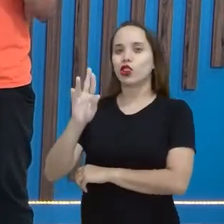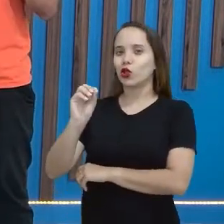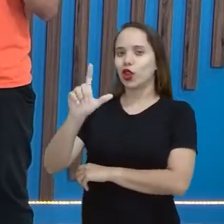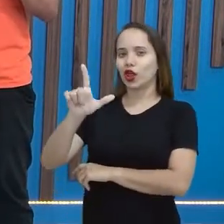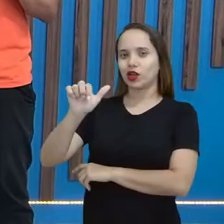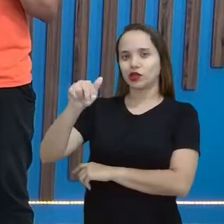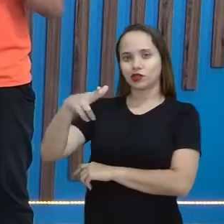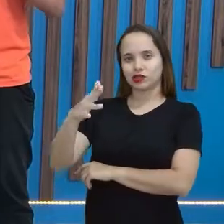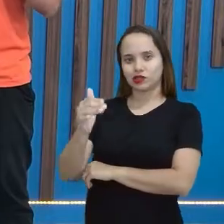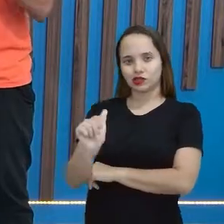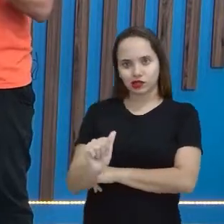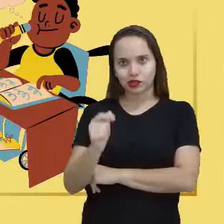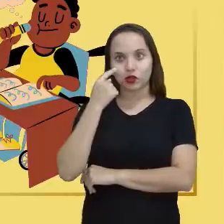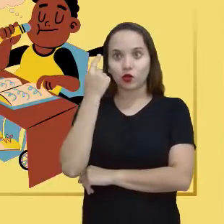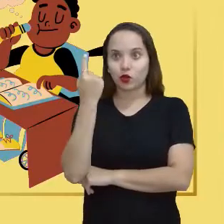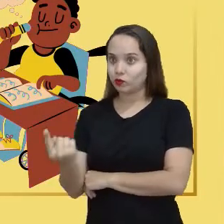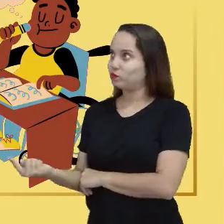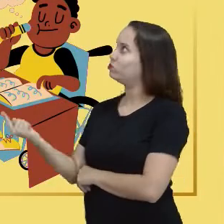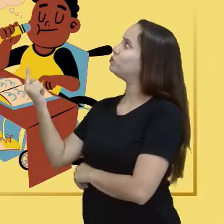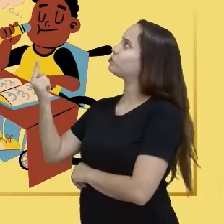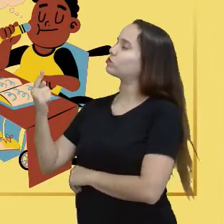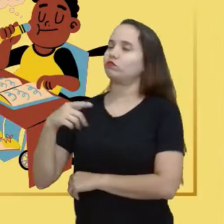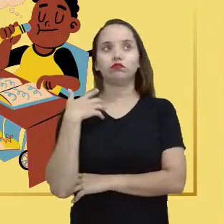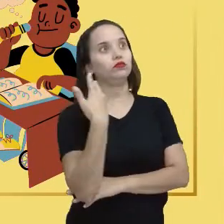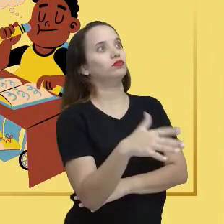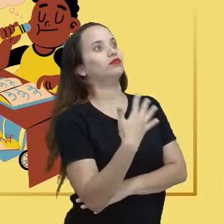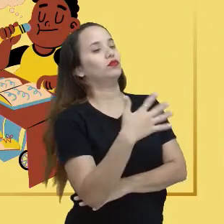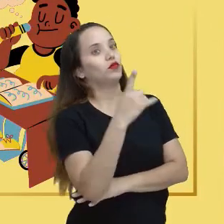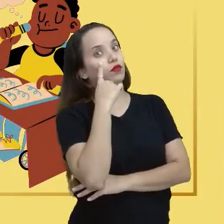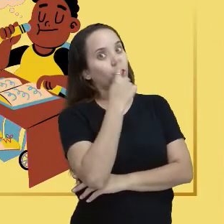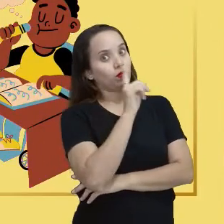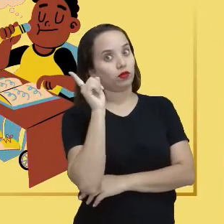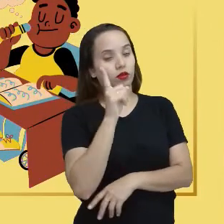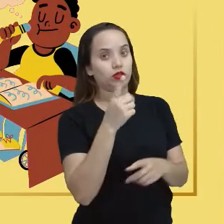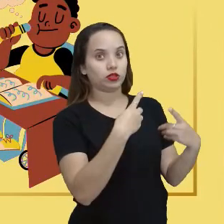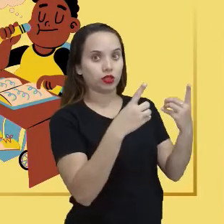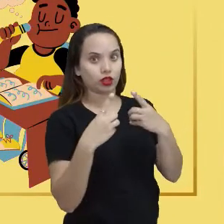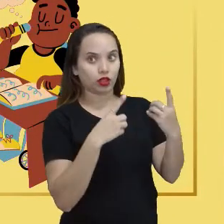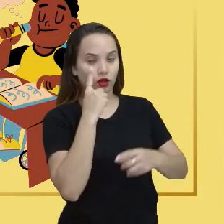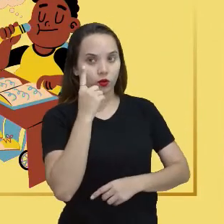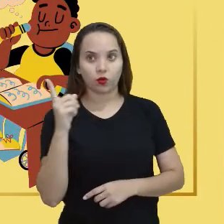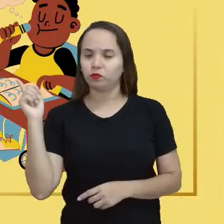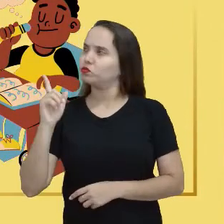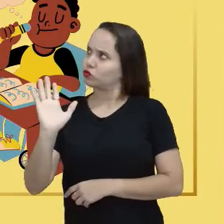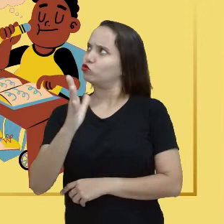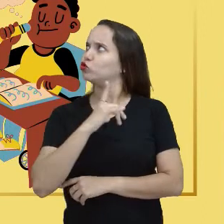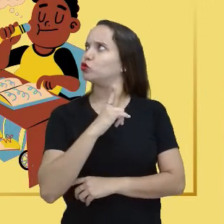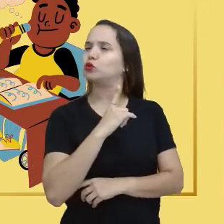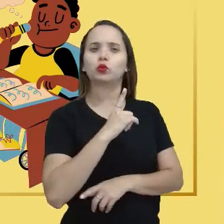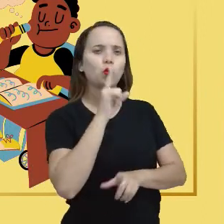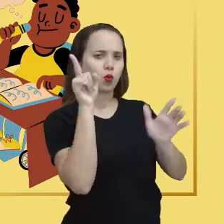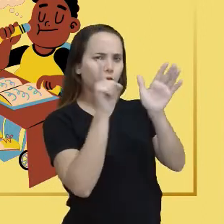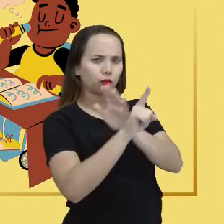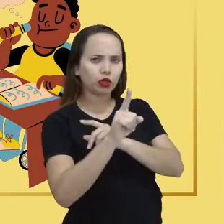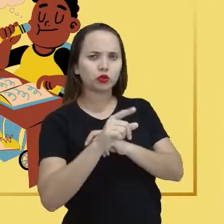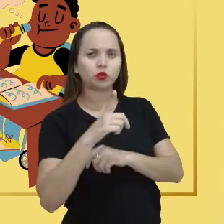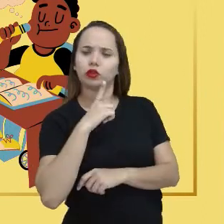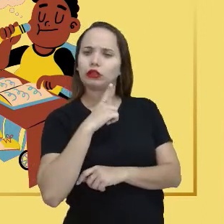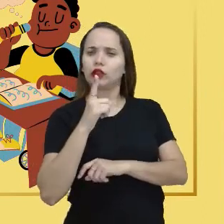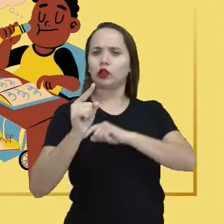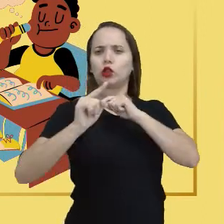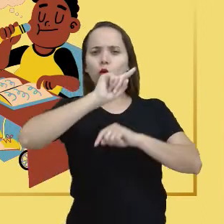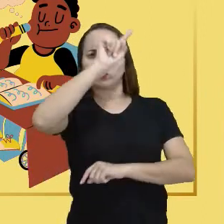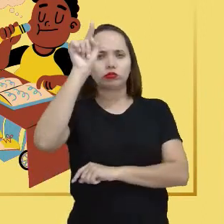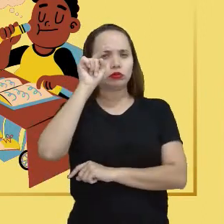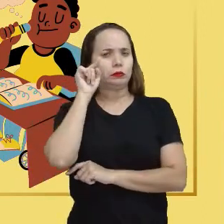Opa! Ó aqui, ó, vê. Opa, vejam esse diálogo aí, gente. Tá já a pergunta, vejam que as pessoas estão com uma interrogação na